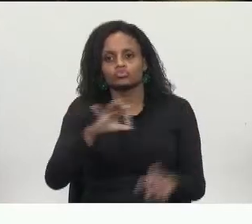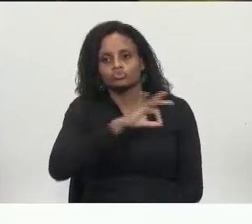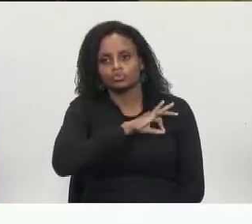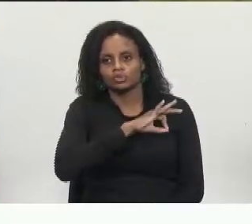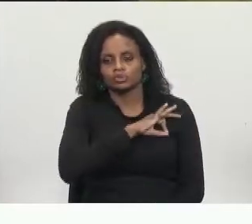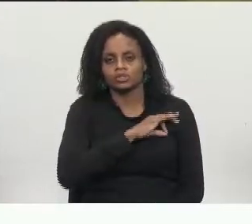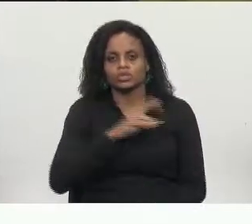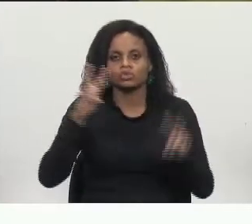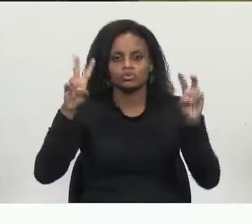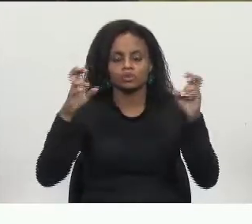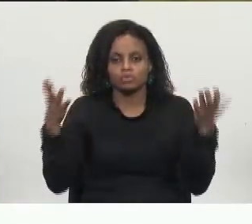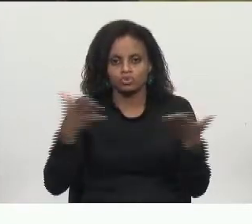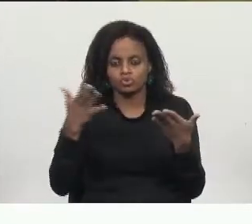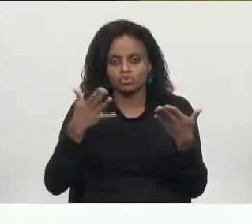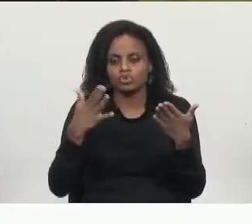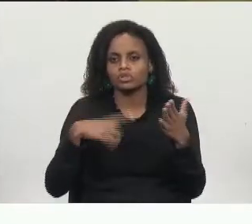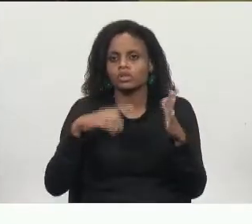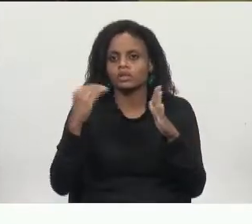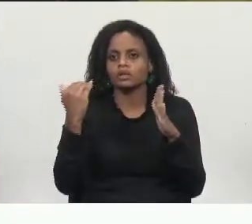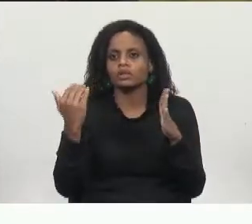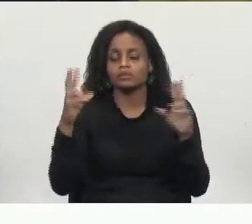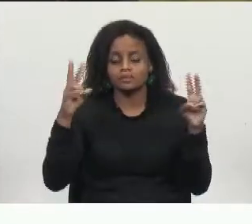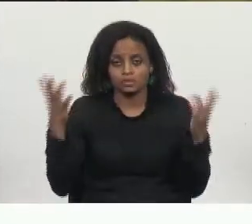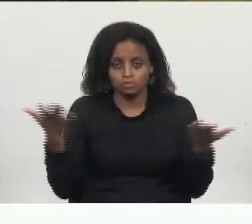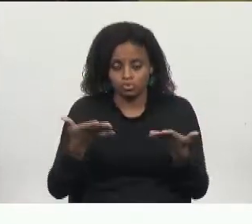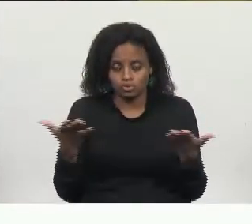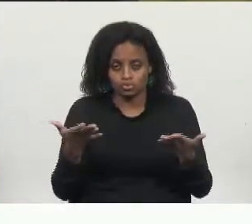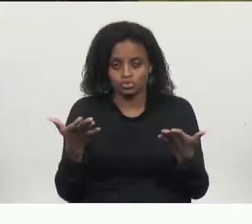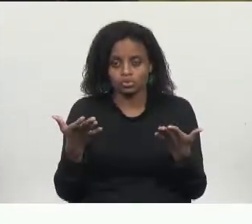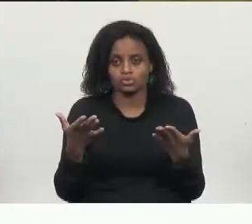O tema de hoje é o